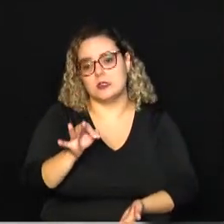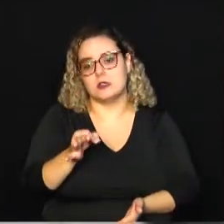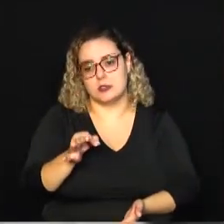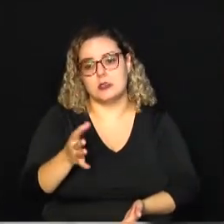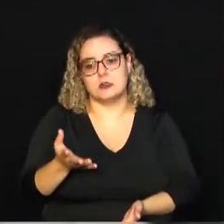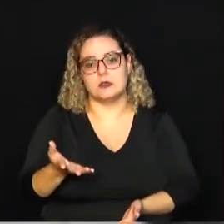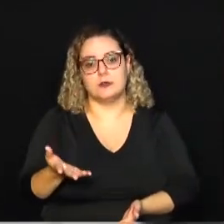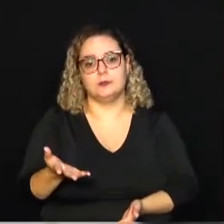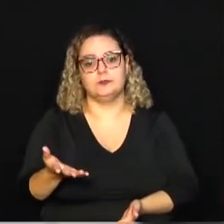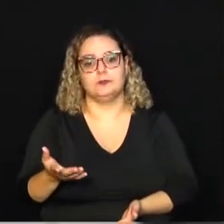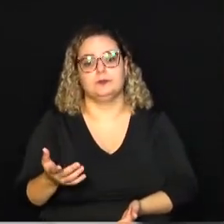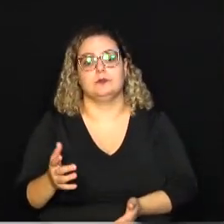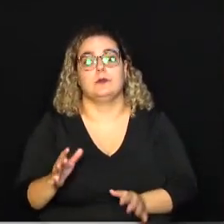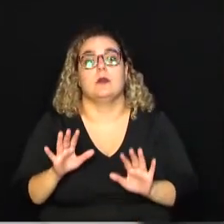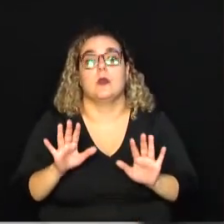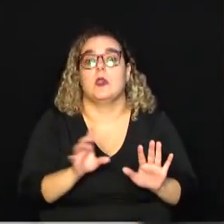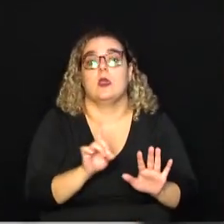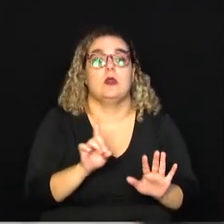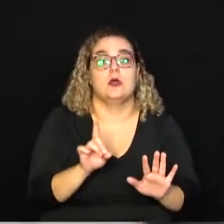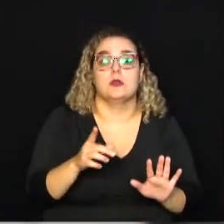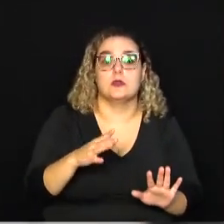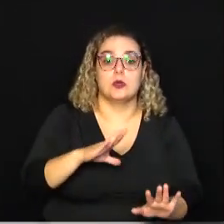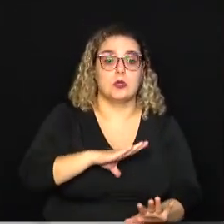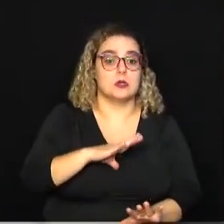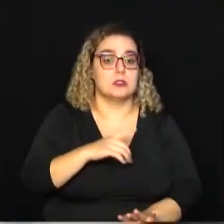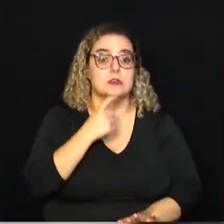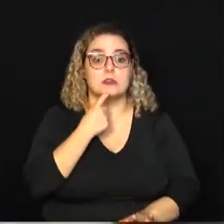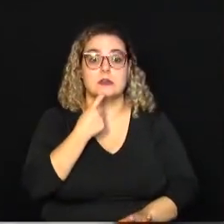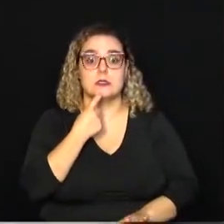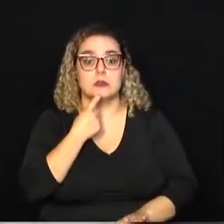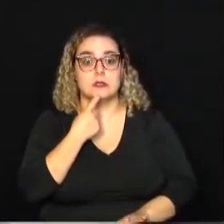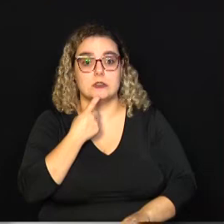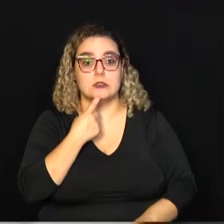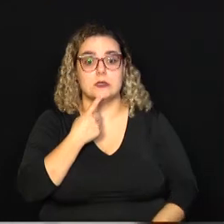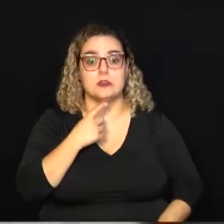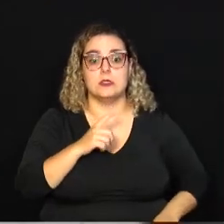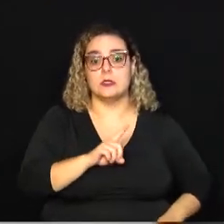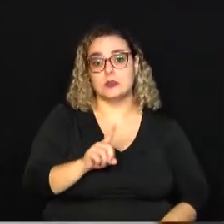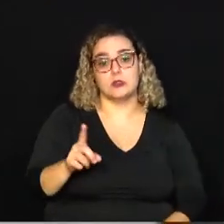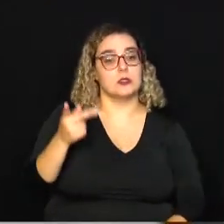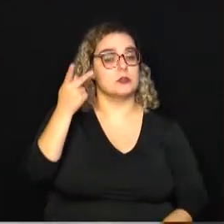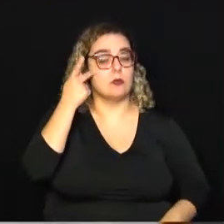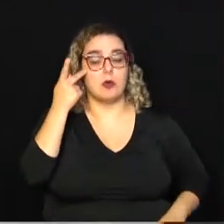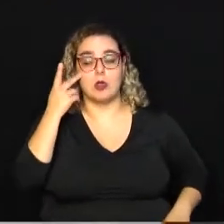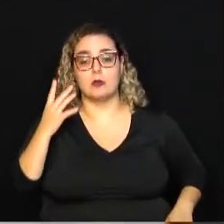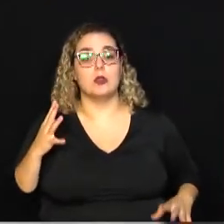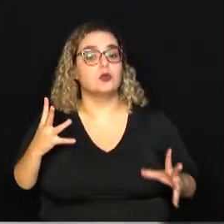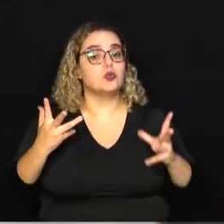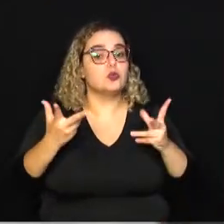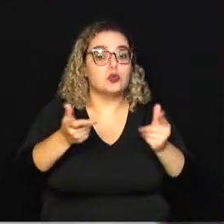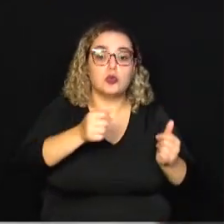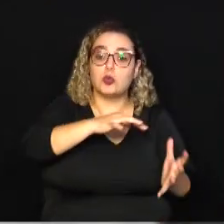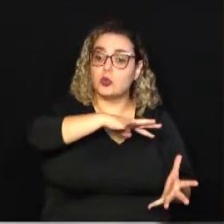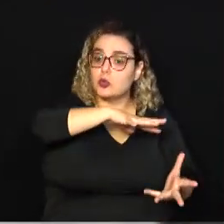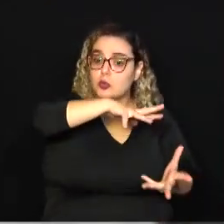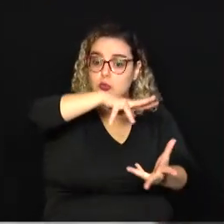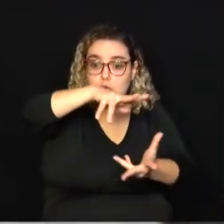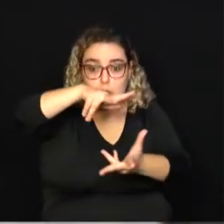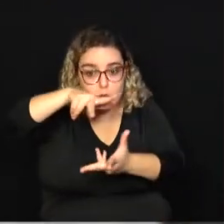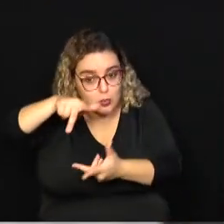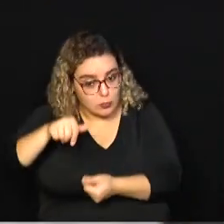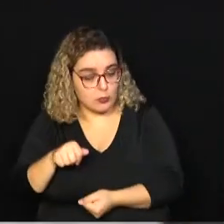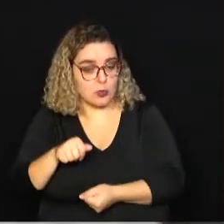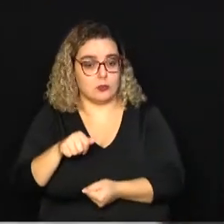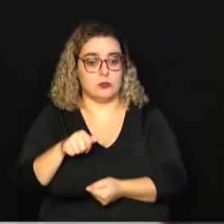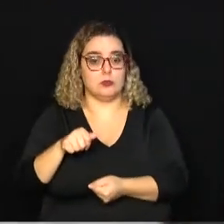essa é uma situação que não é só Campinas, não é só São Paulo, não é só o Brasil, é o planeta inteiro que está lidando com isso, né? E, de novo, é isso, todas partem do pressuposto